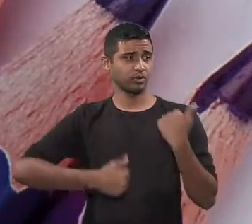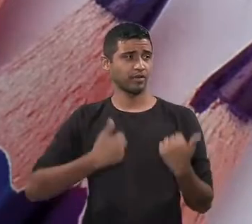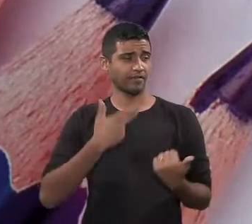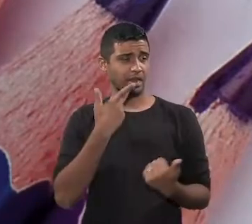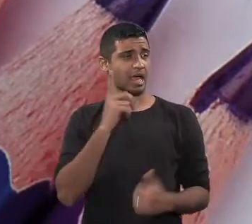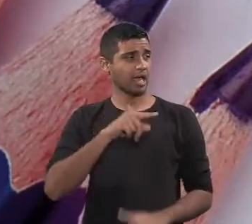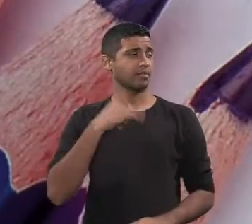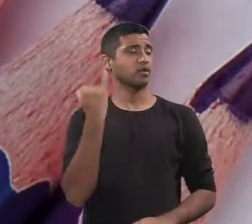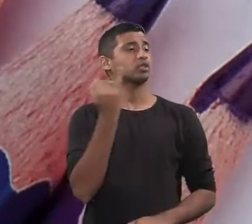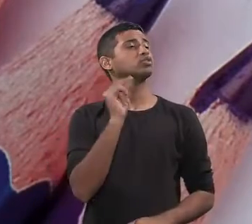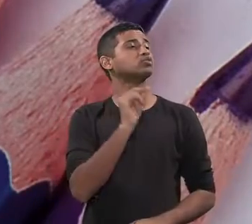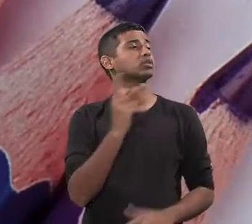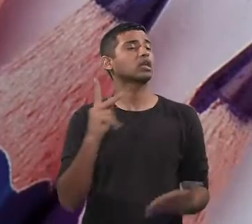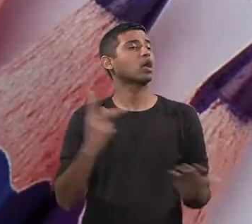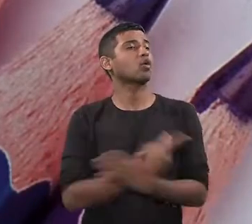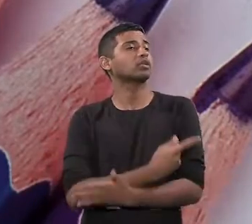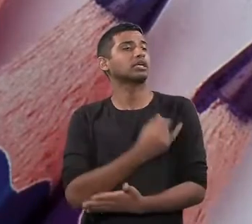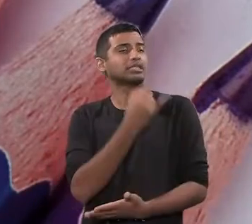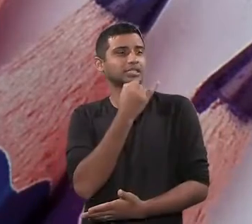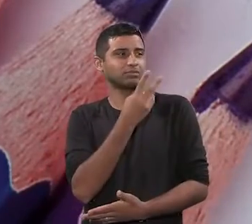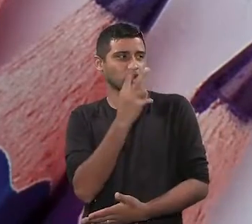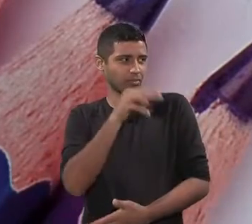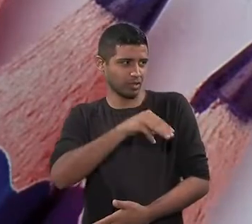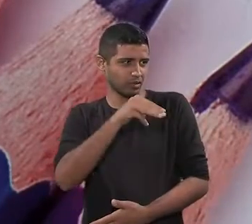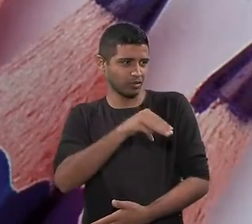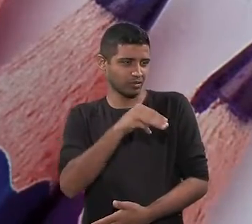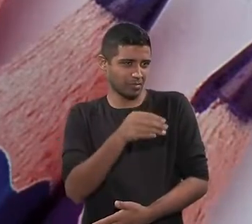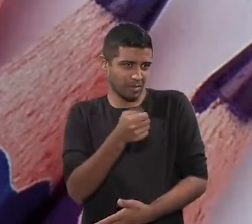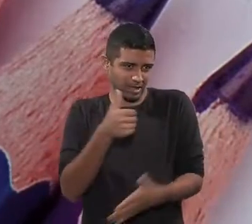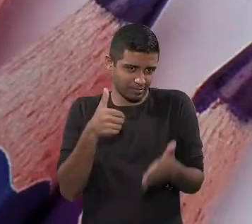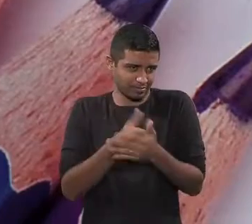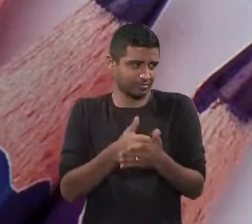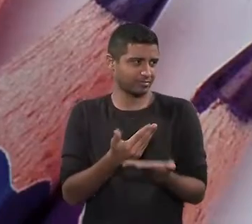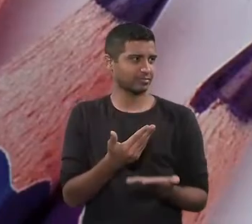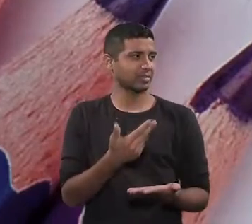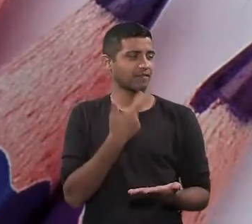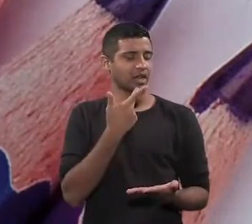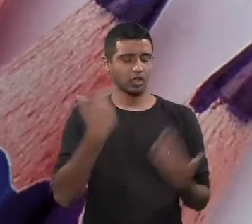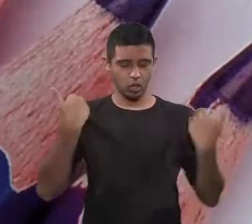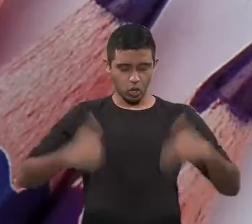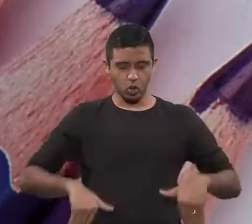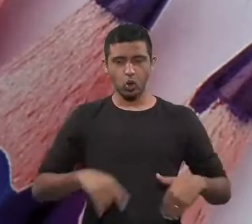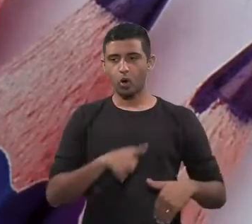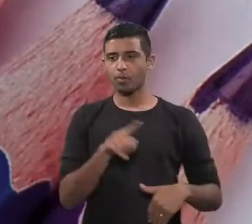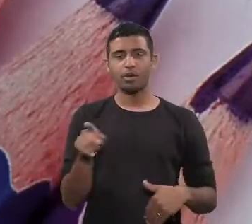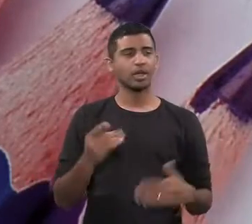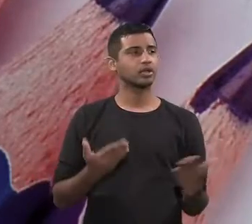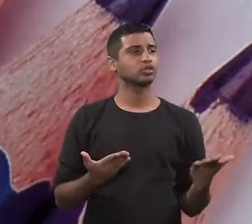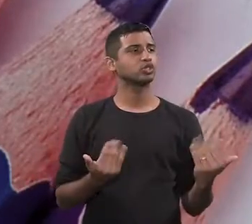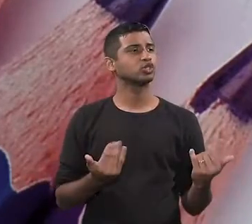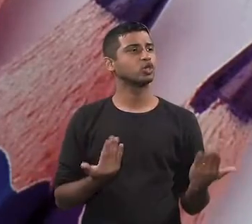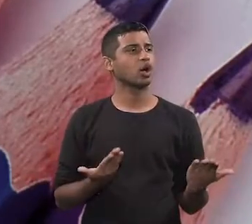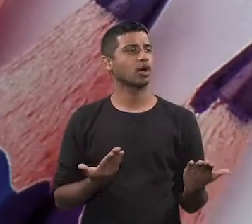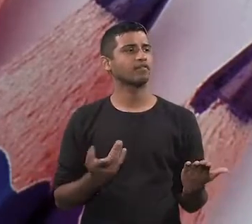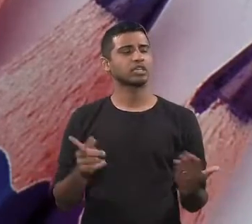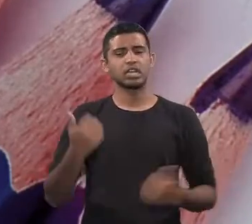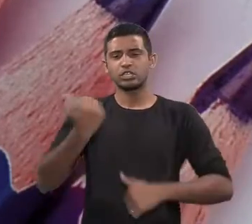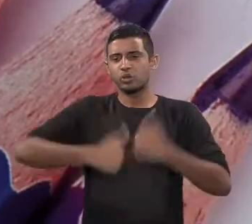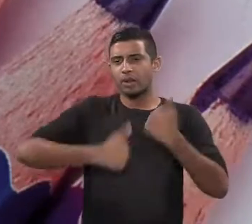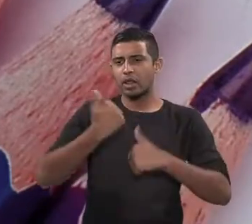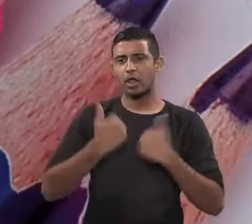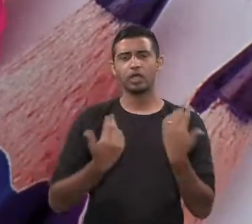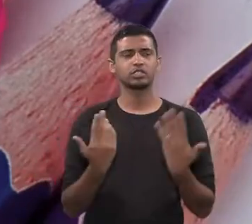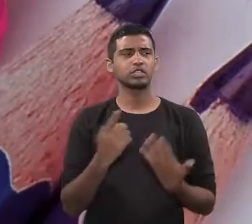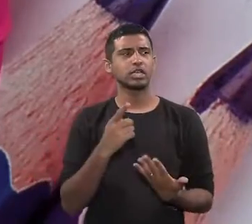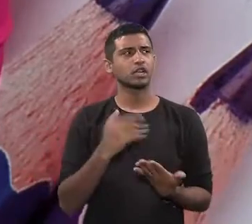falar da importância disso. O que acontece agora, 2 minutos finais do programa, no corpo dessa criatura que pratica